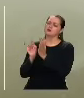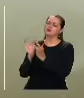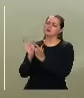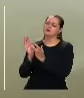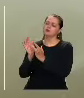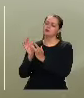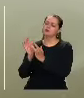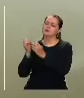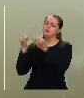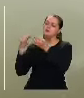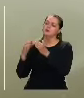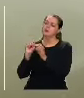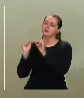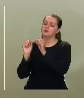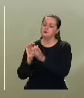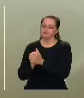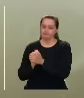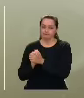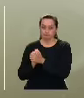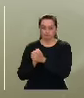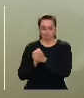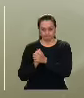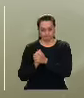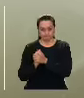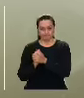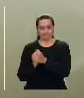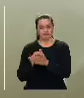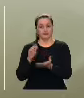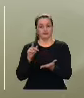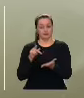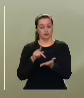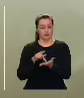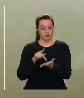dizes? Então, na verdade,